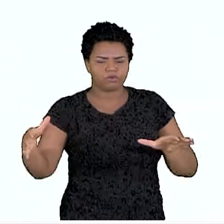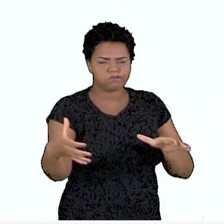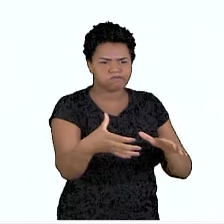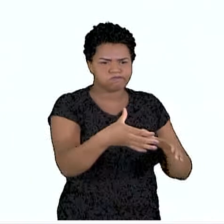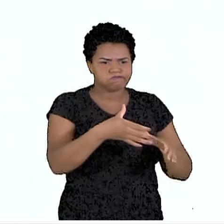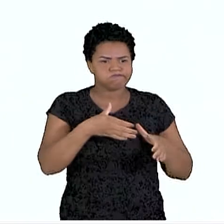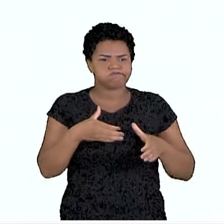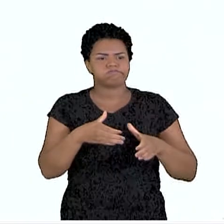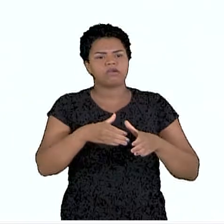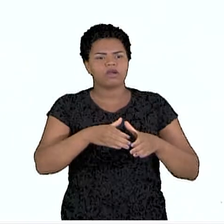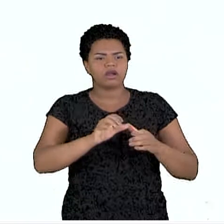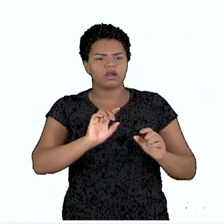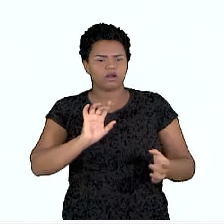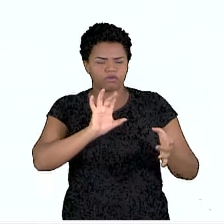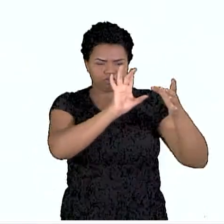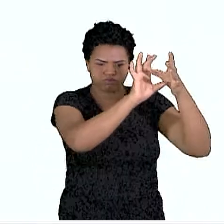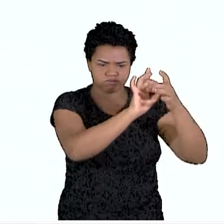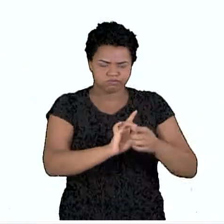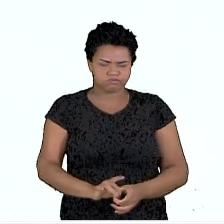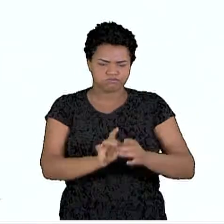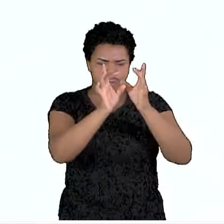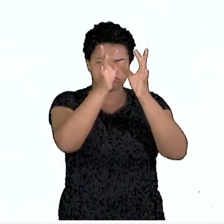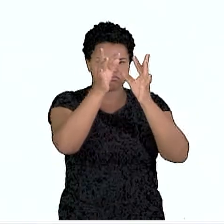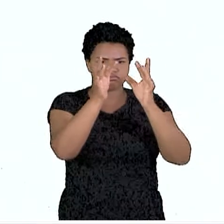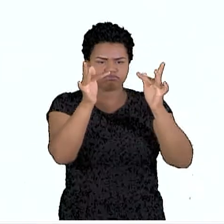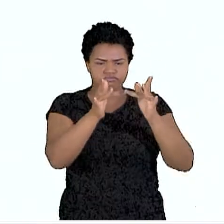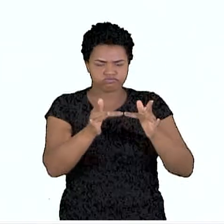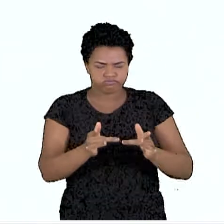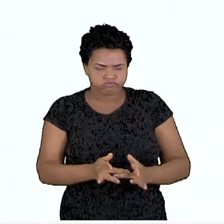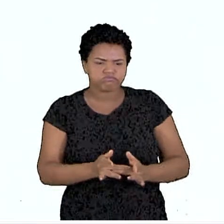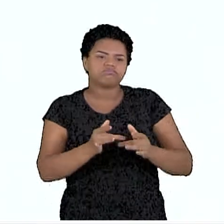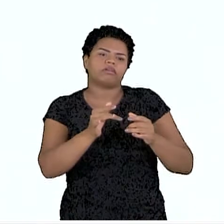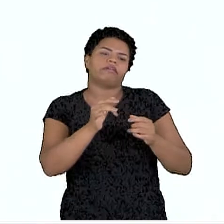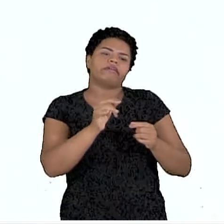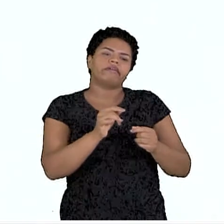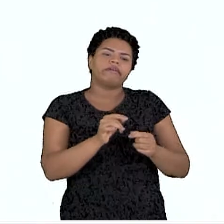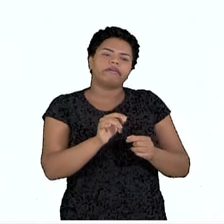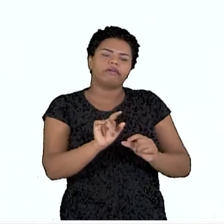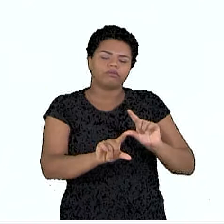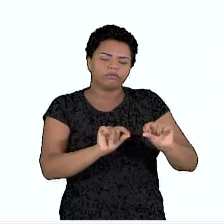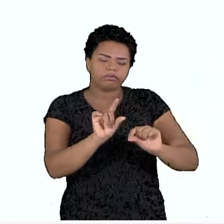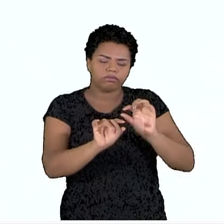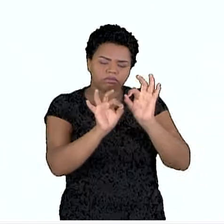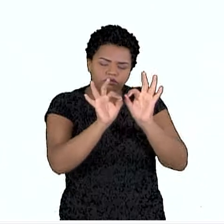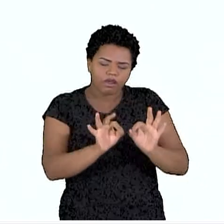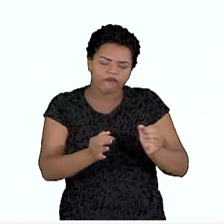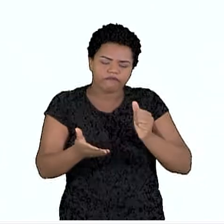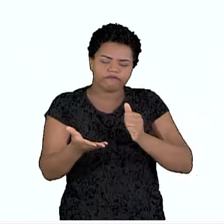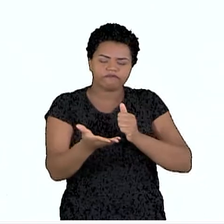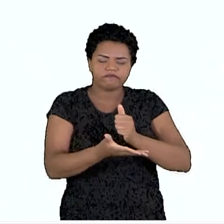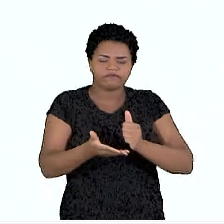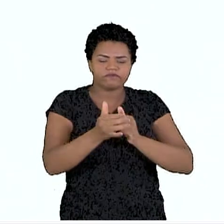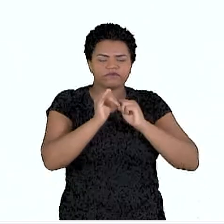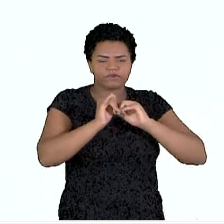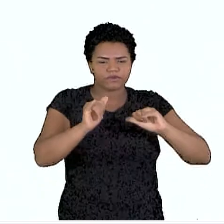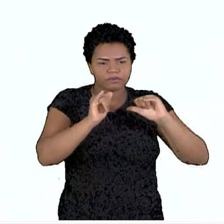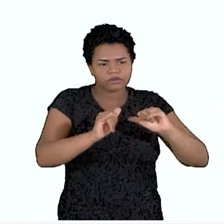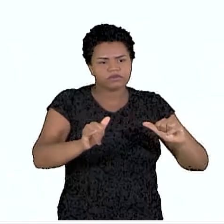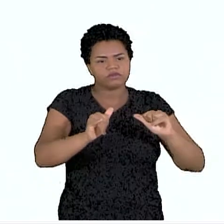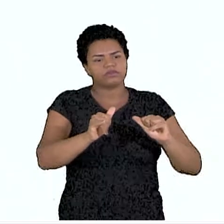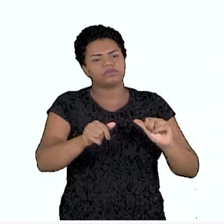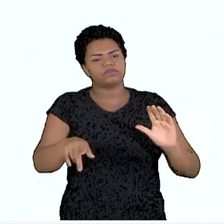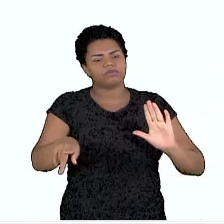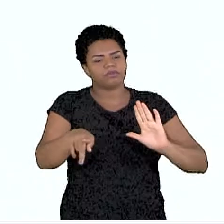de maneira concisa, coerente e frequentemente seletiva as informações básicas pré-existentes de um texto,